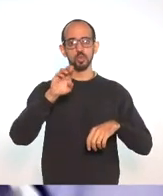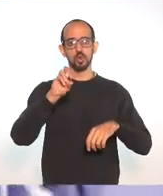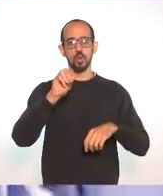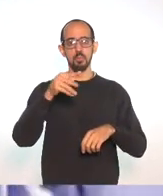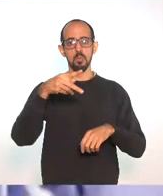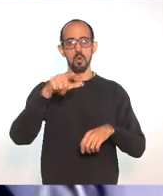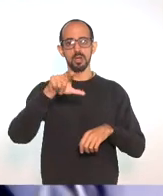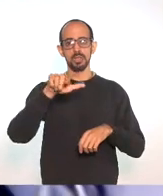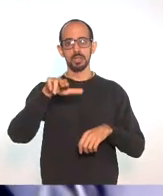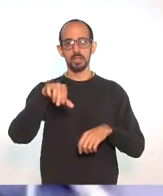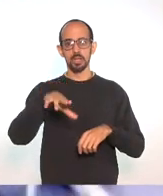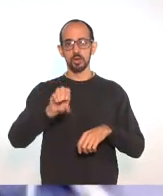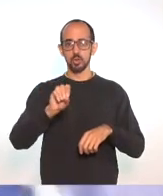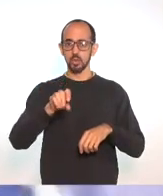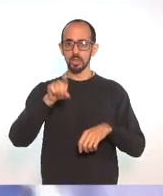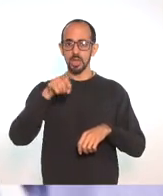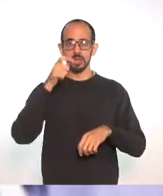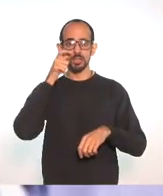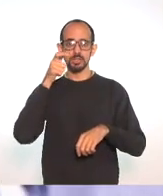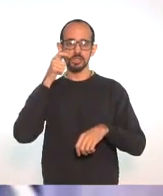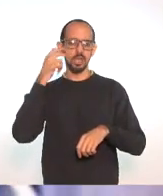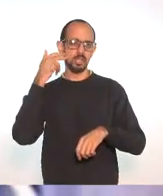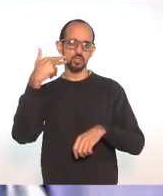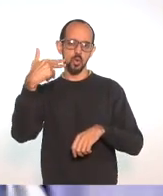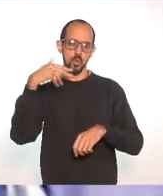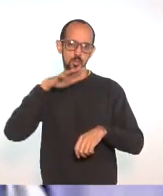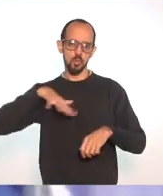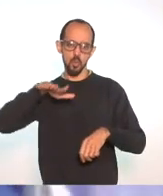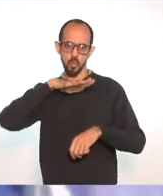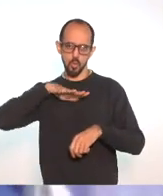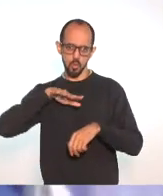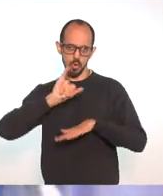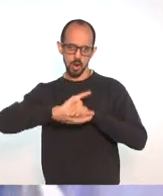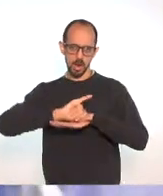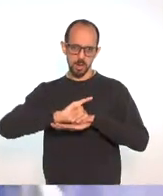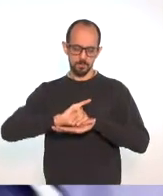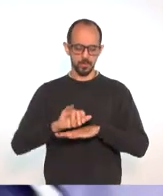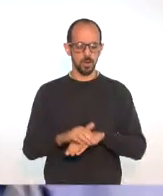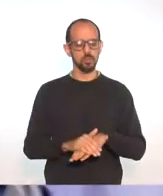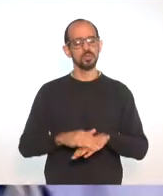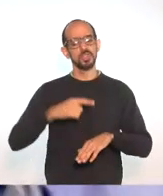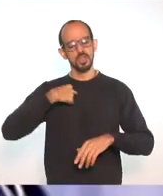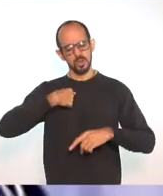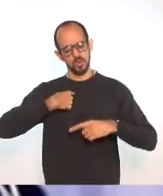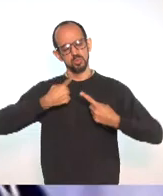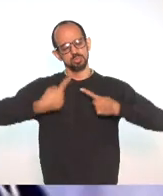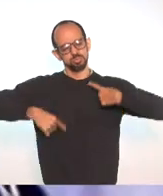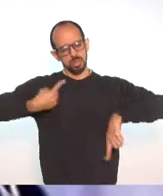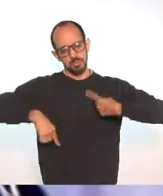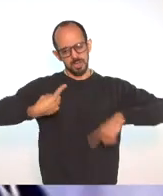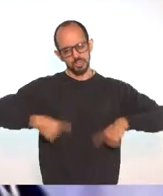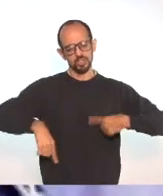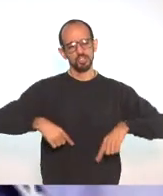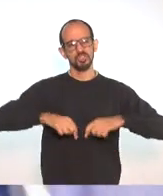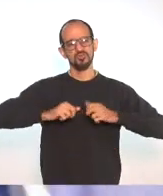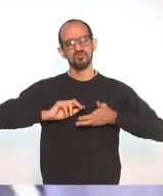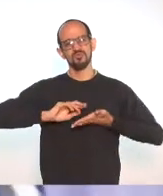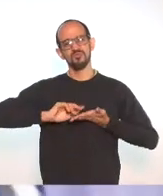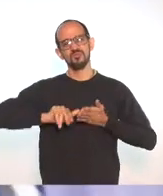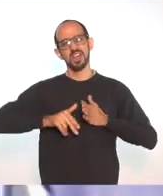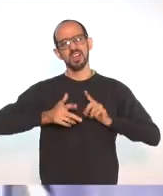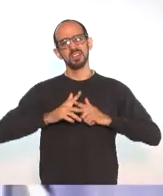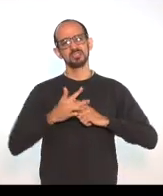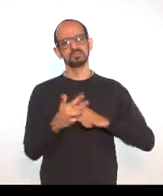temas que realmente de interesse comum me debati tivemos tivemos várias m o objetivo desse debate